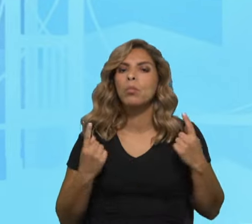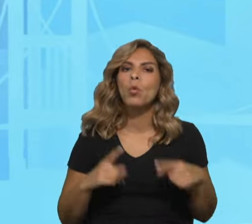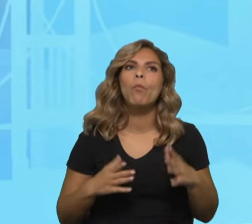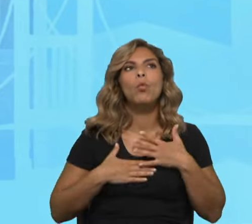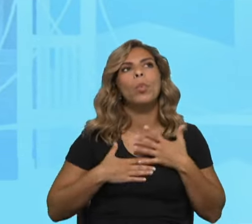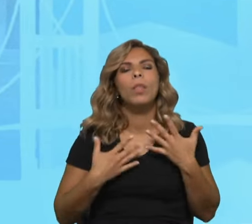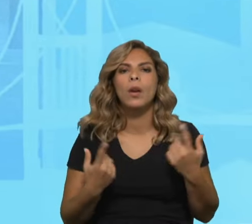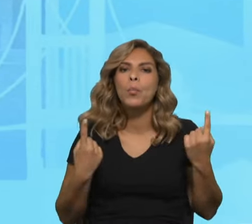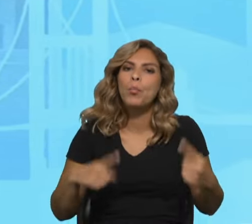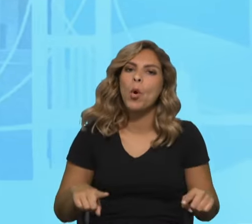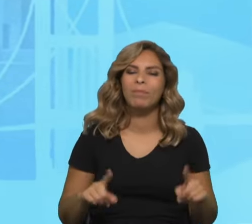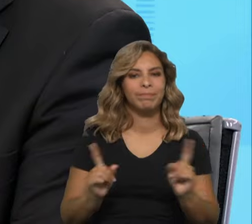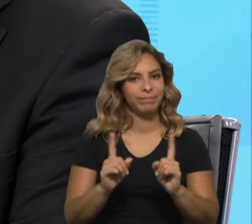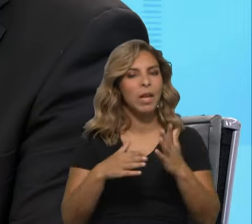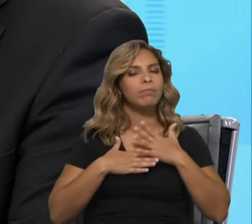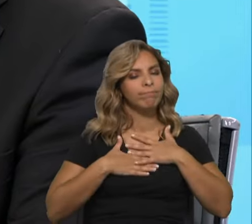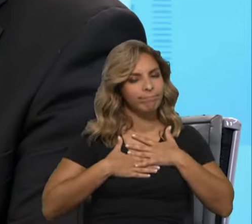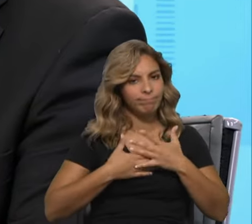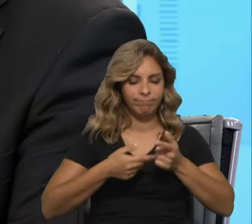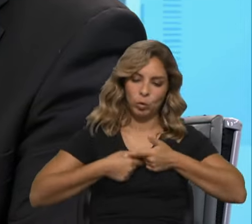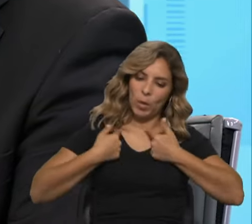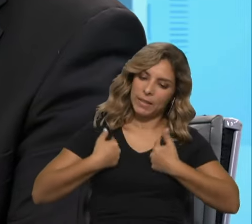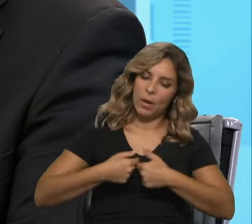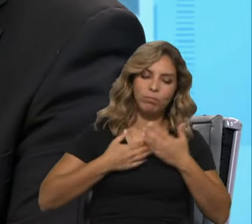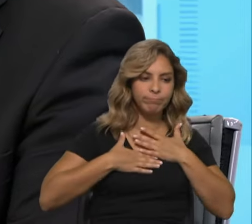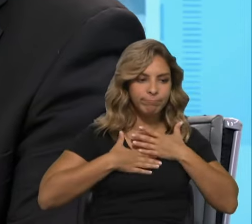voluntariado. Acho que é uma vocação. Porque